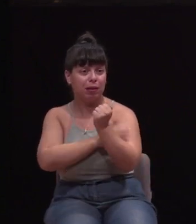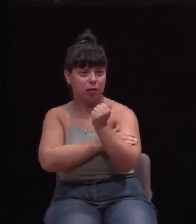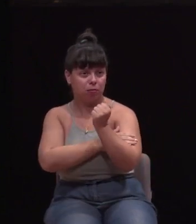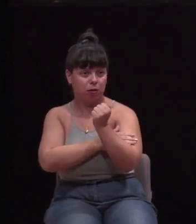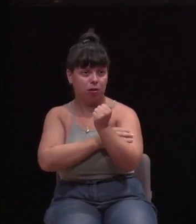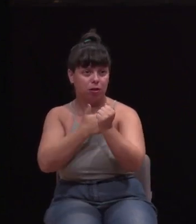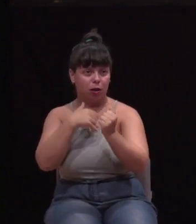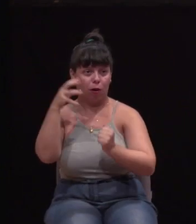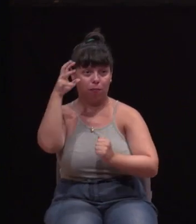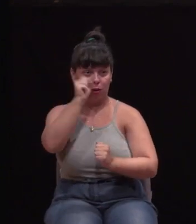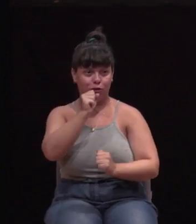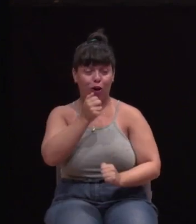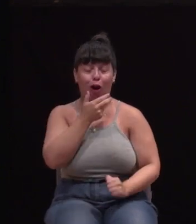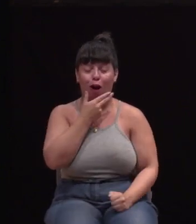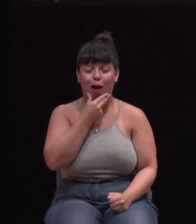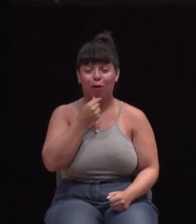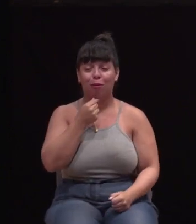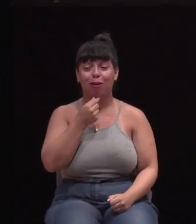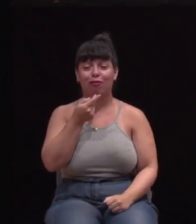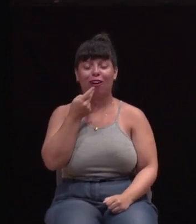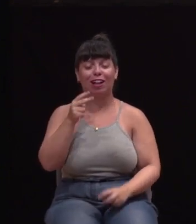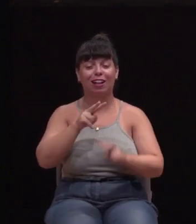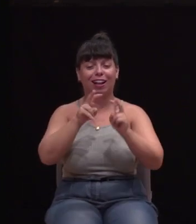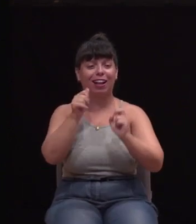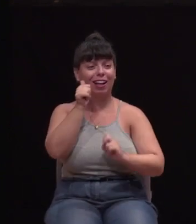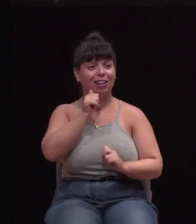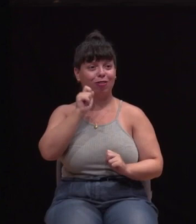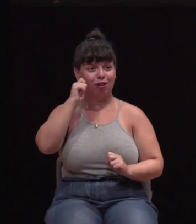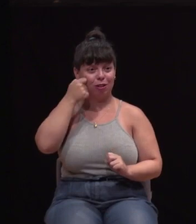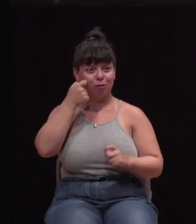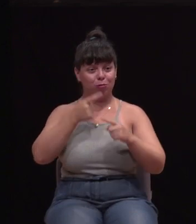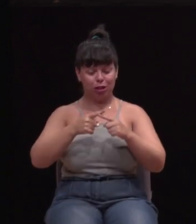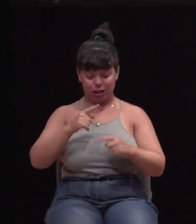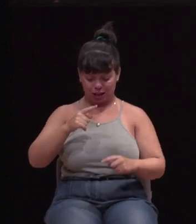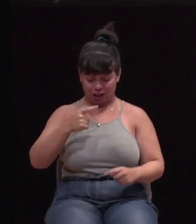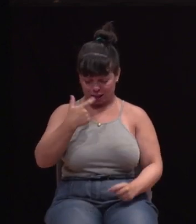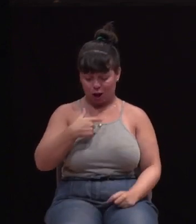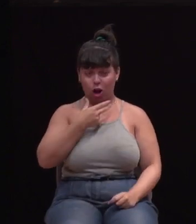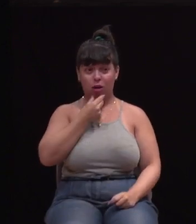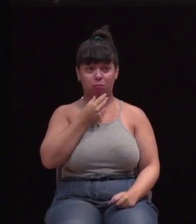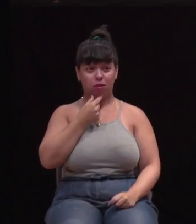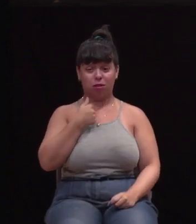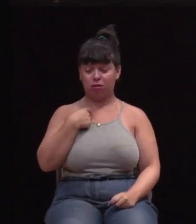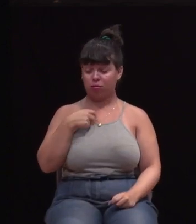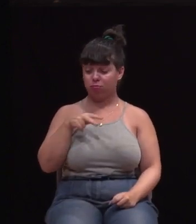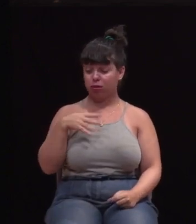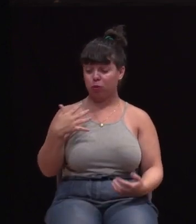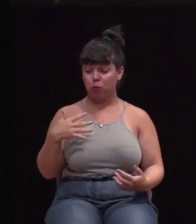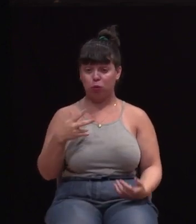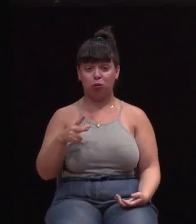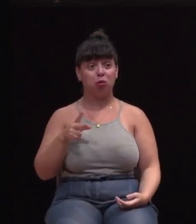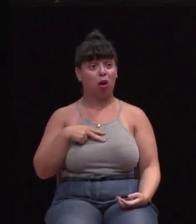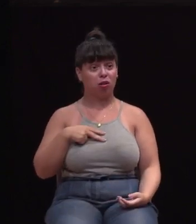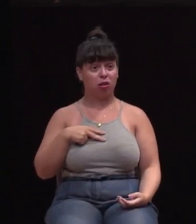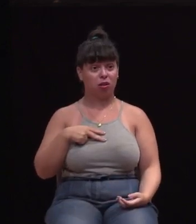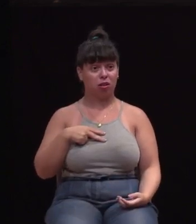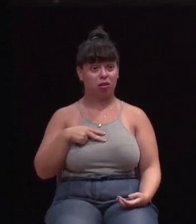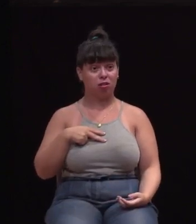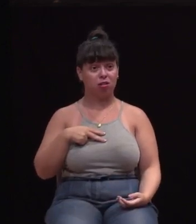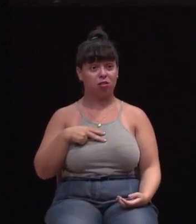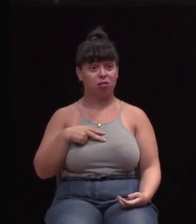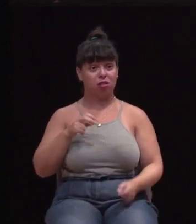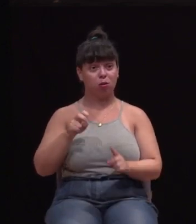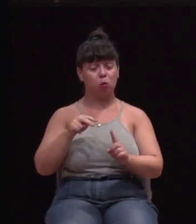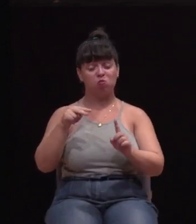homem não pode falar sobre feminismo, porque ele é homem. Eu falei, nossa, que ponto de vista interessante